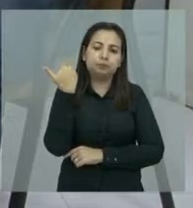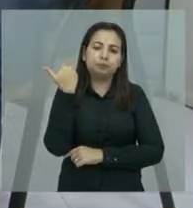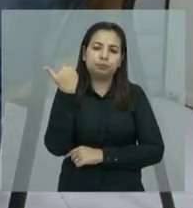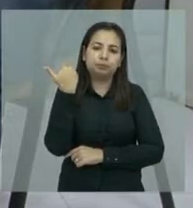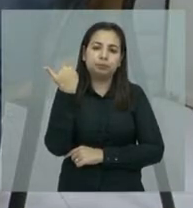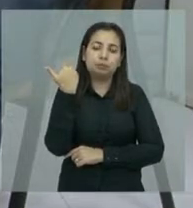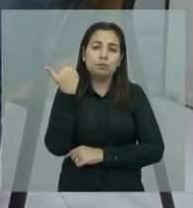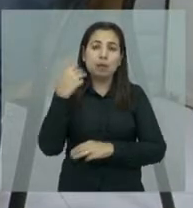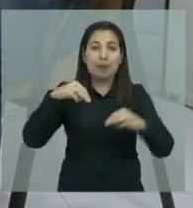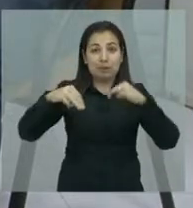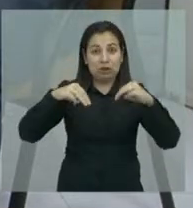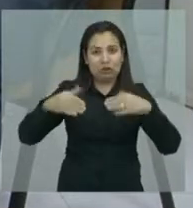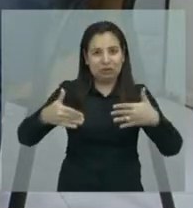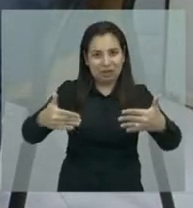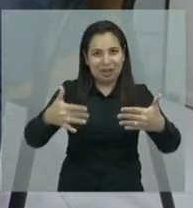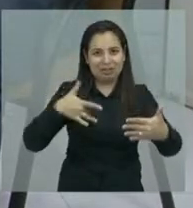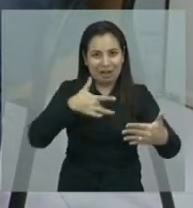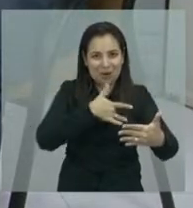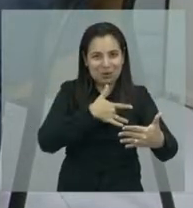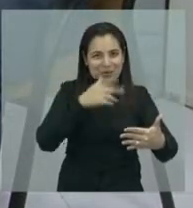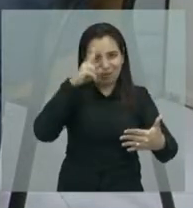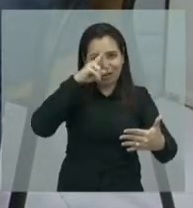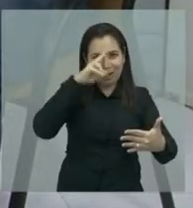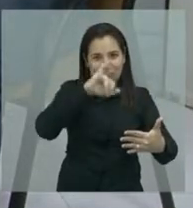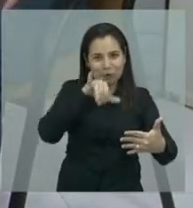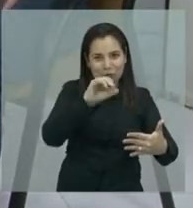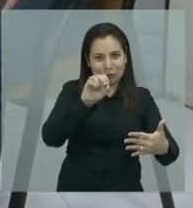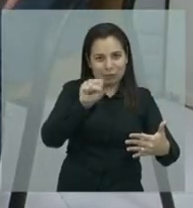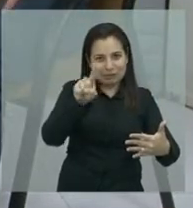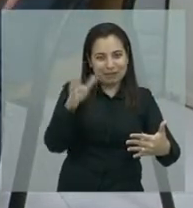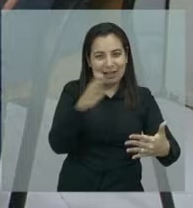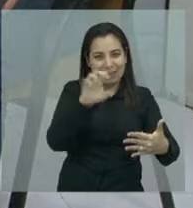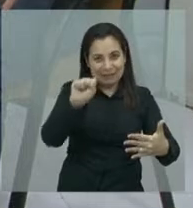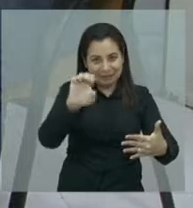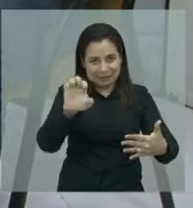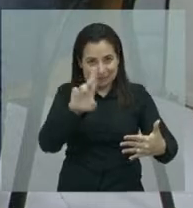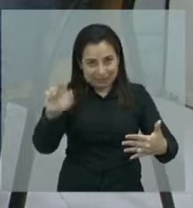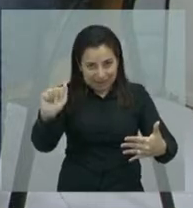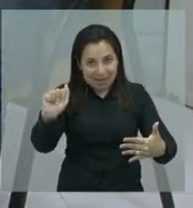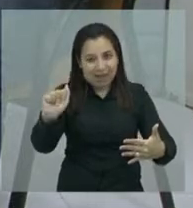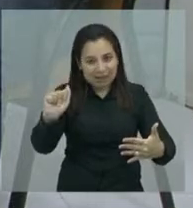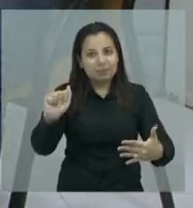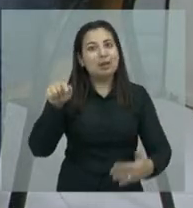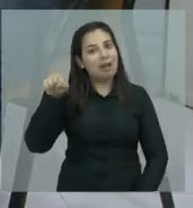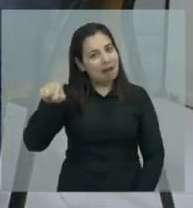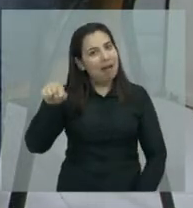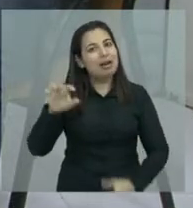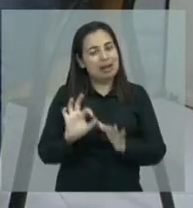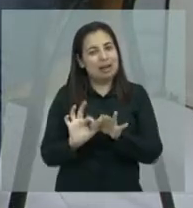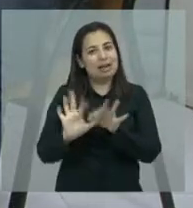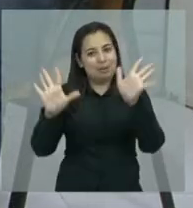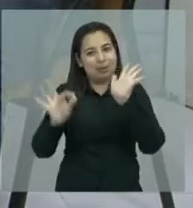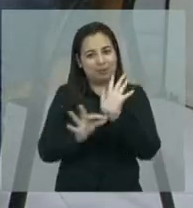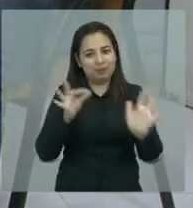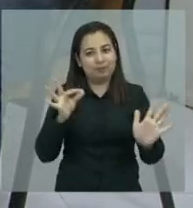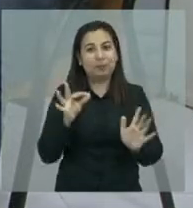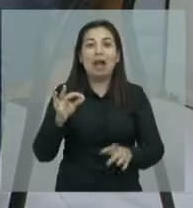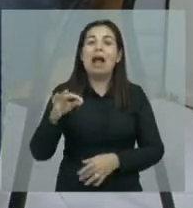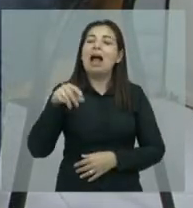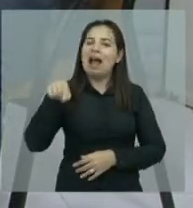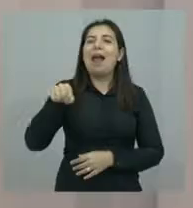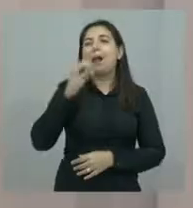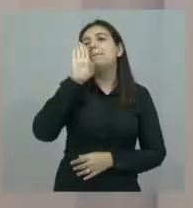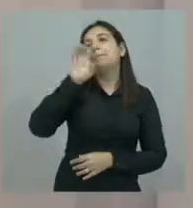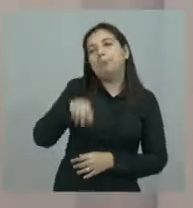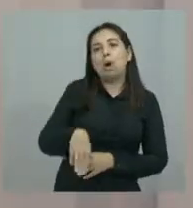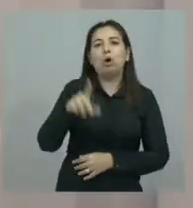ministro da Saúde, José Serra, que foi quem liberou através da pressão do povo. Não foi porque ele era bonzinho, não. Foi a pressão da